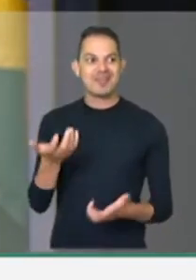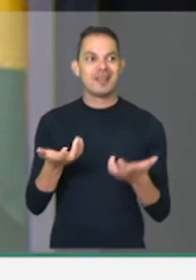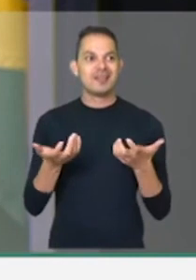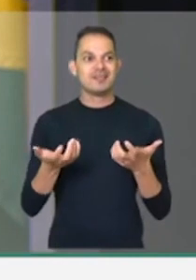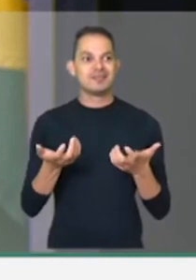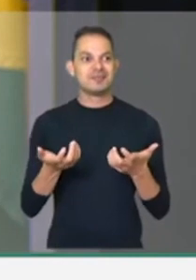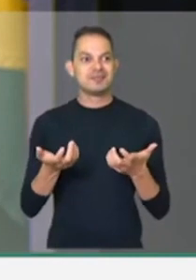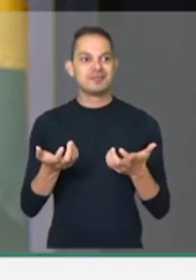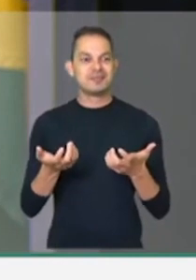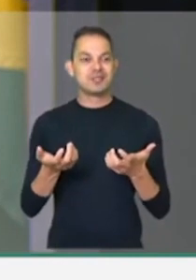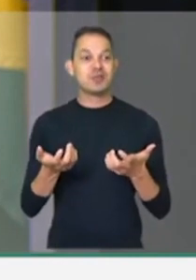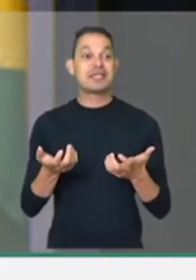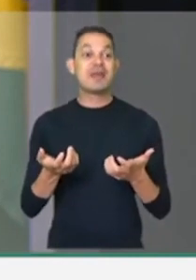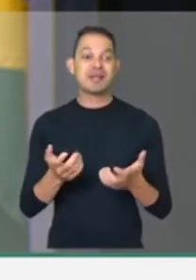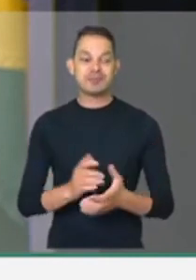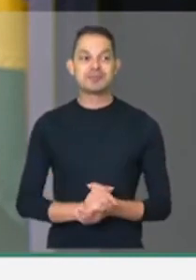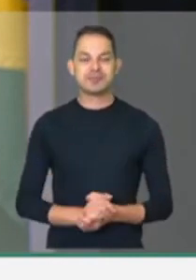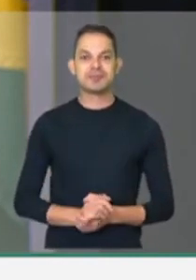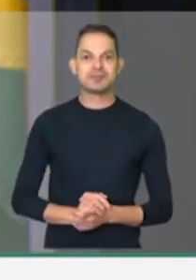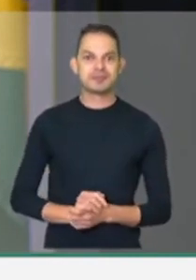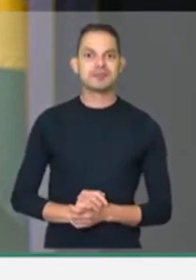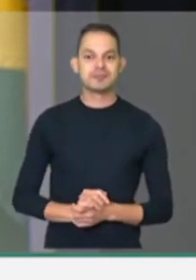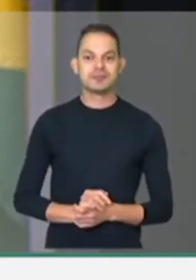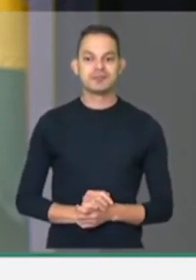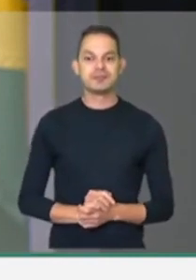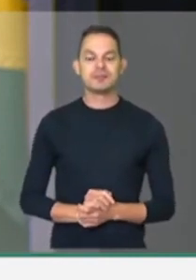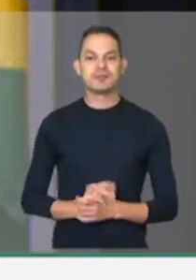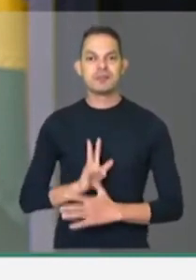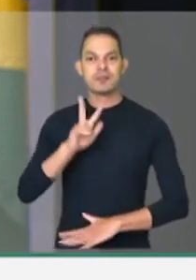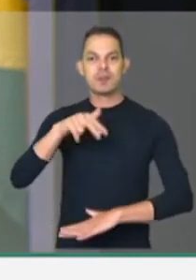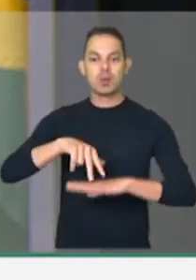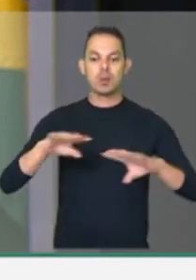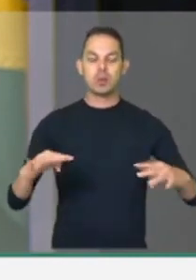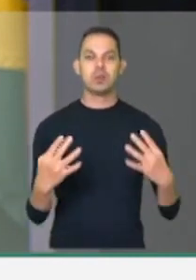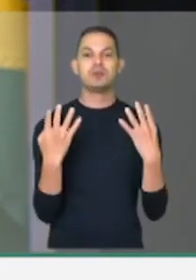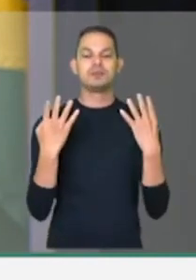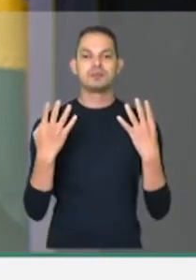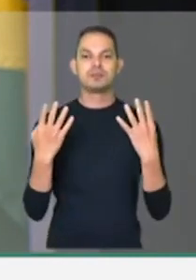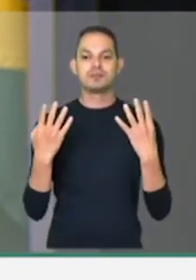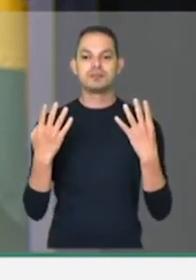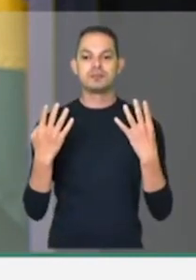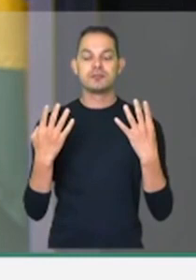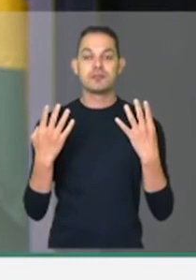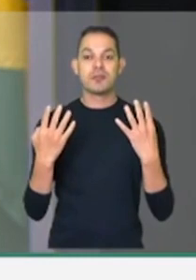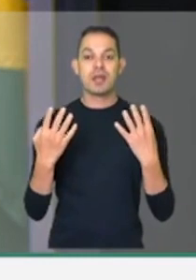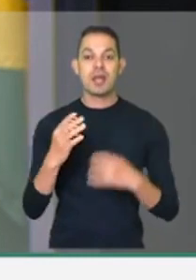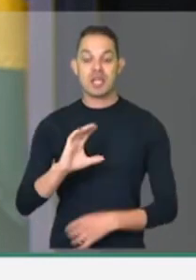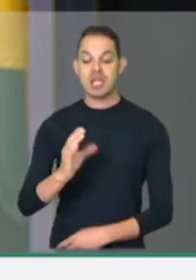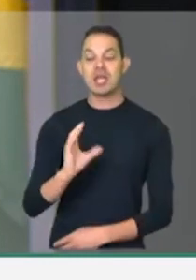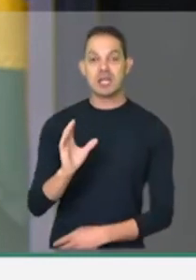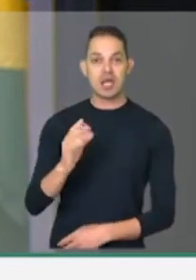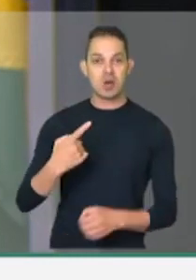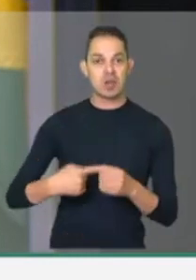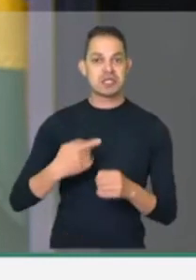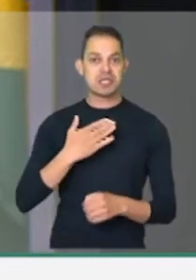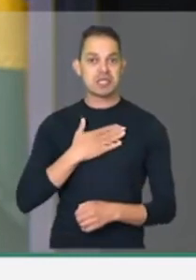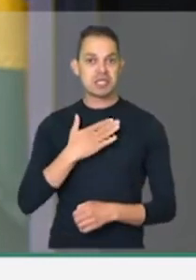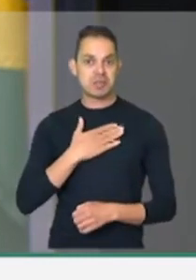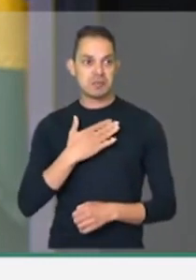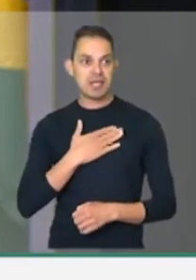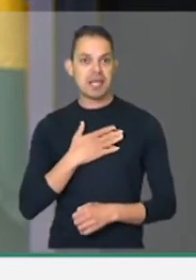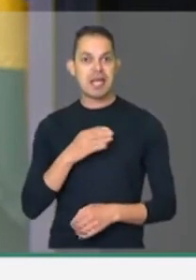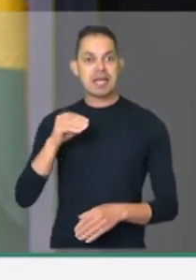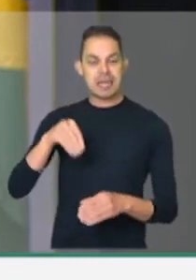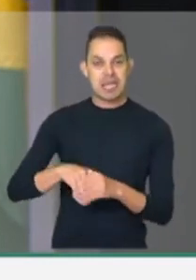do caixão do Paulo Gustavo de palanque eleitoral e Niterói minha cidade em que nós temos lá